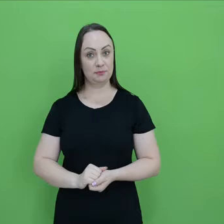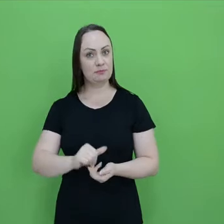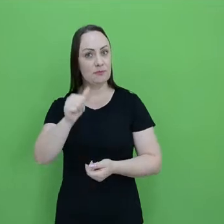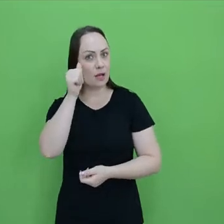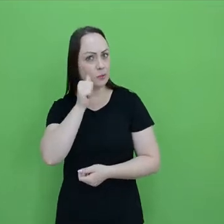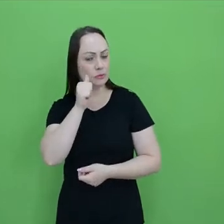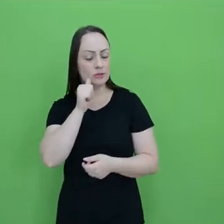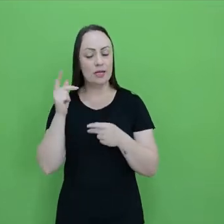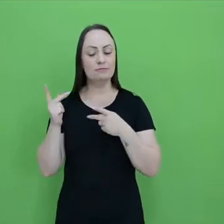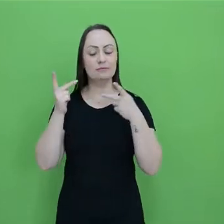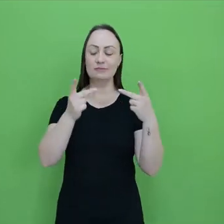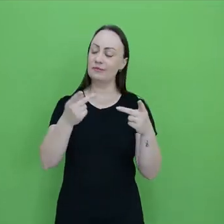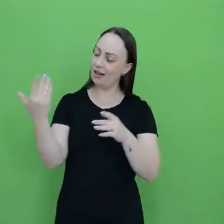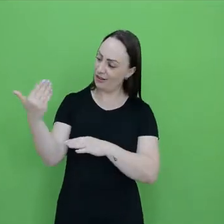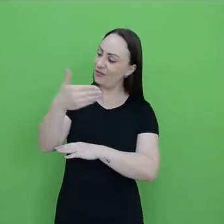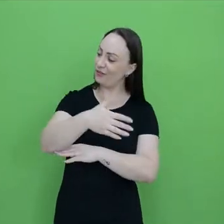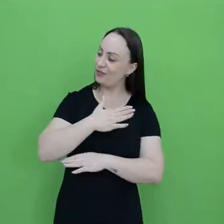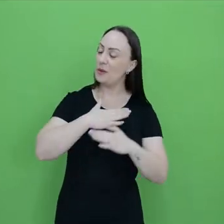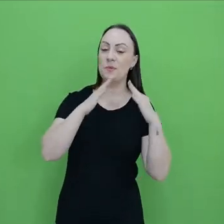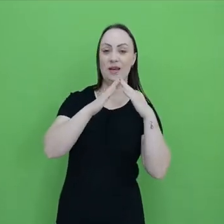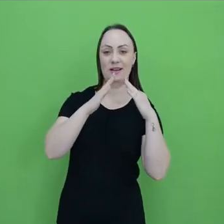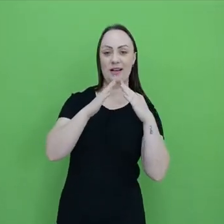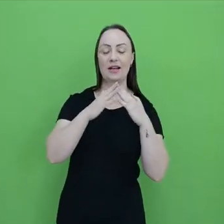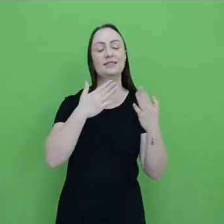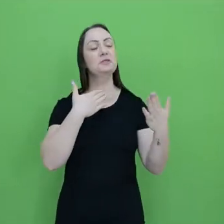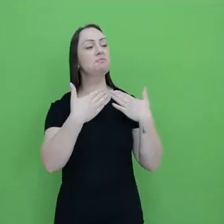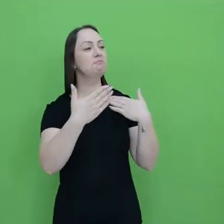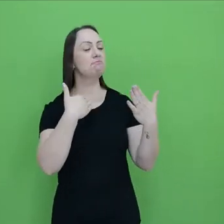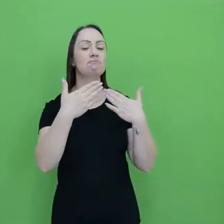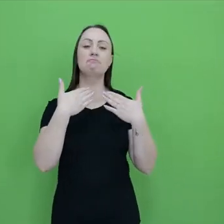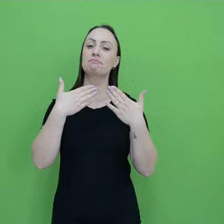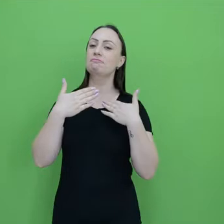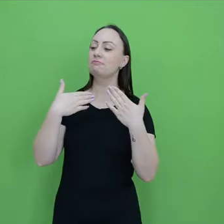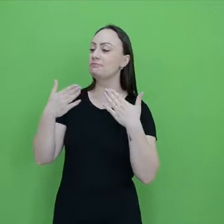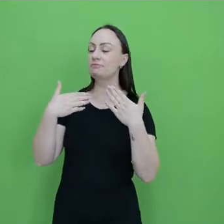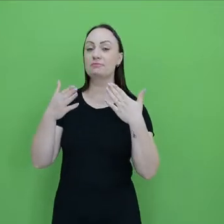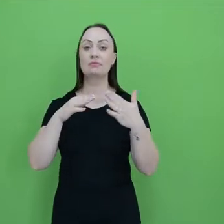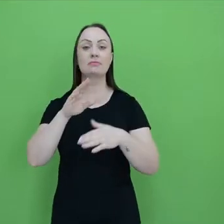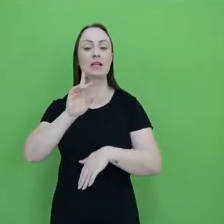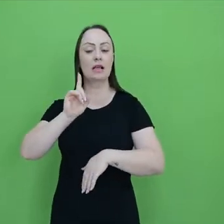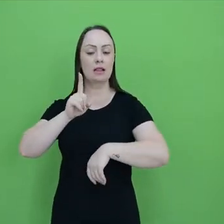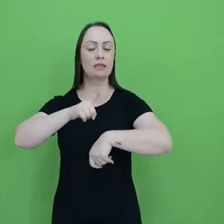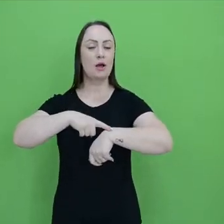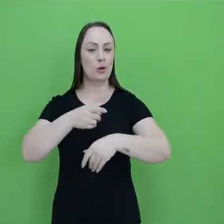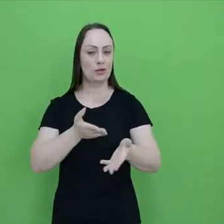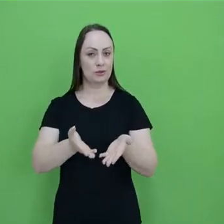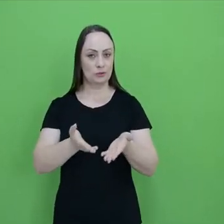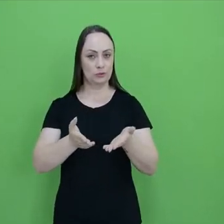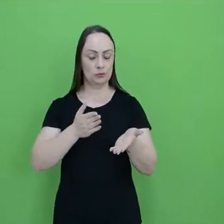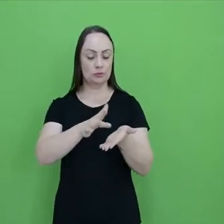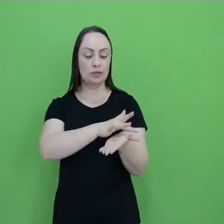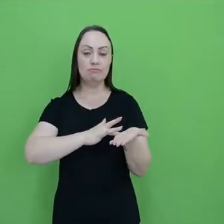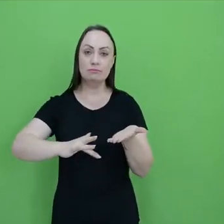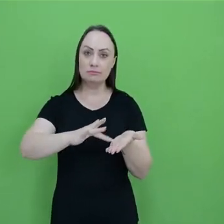mulher convidou a cigana para entrar em sua casa. As duas conversaram e durante a consulta, a